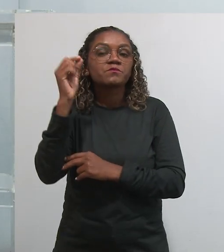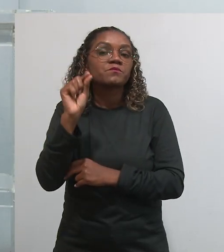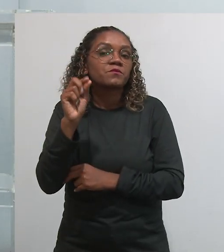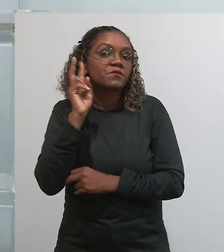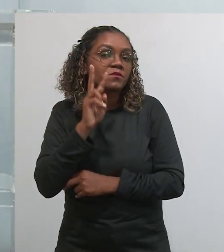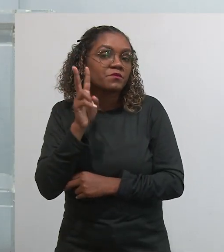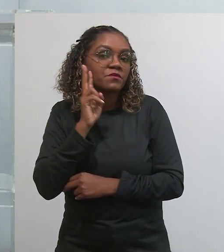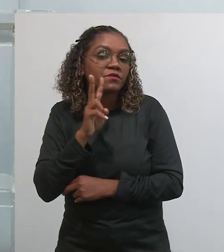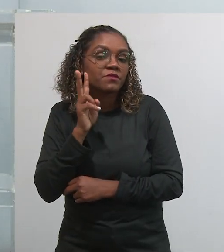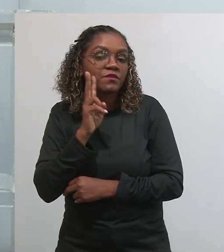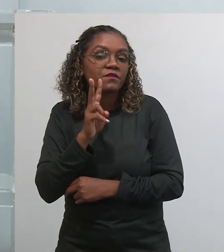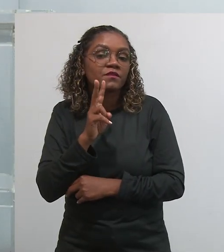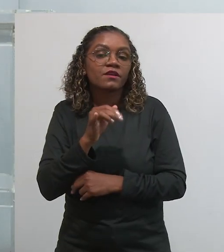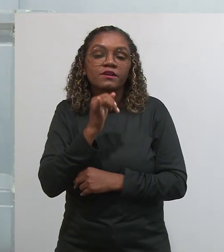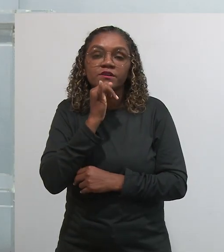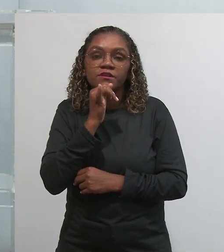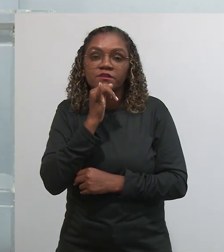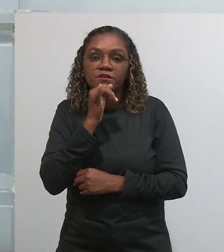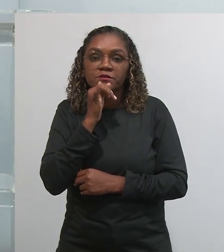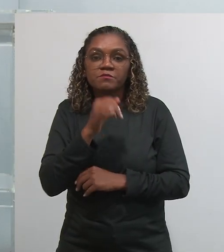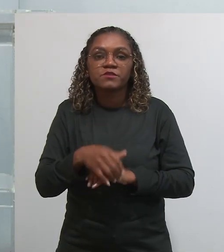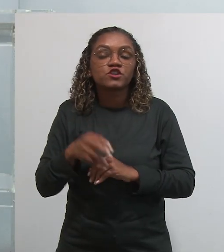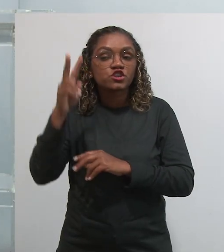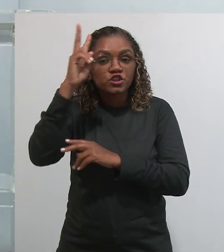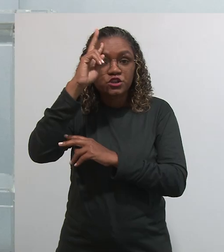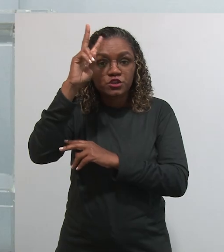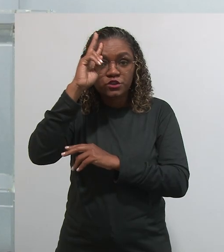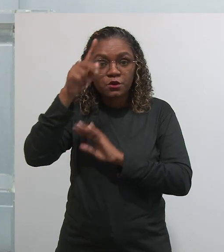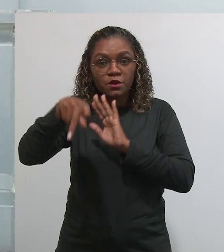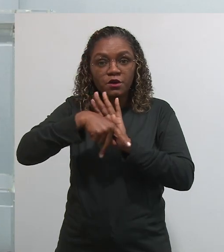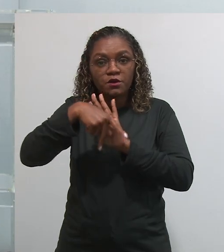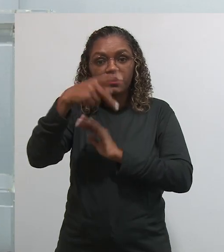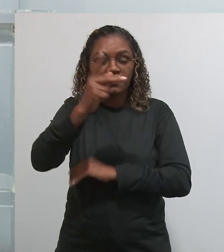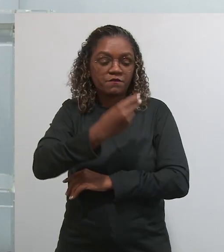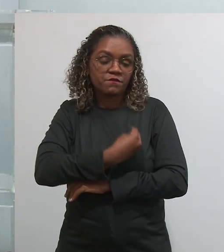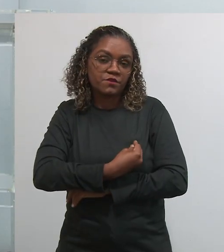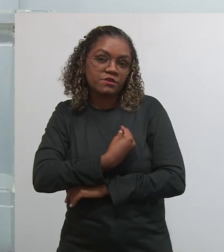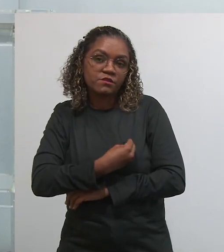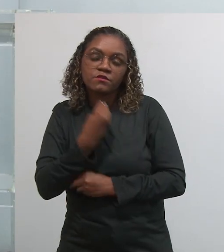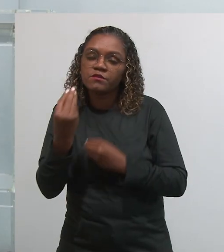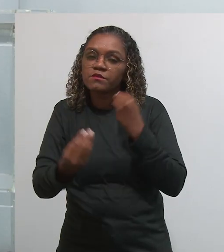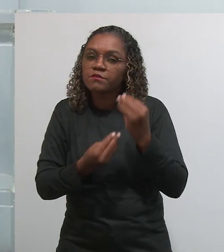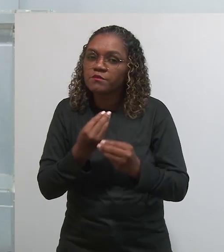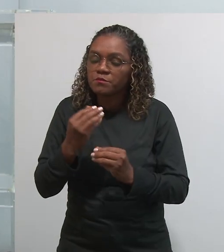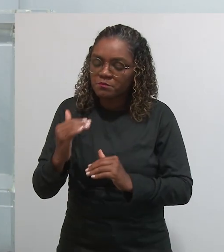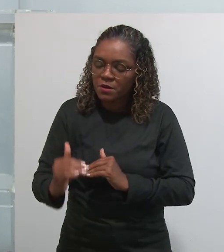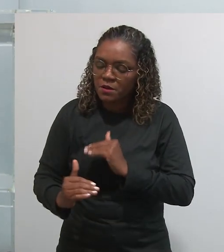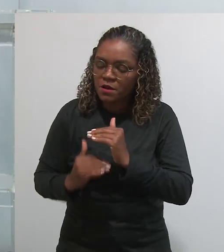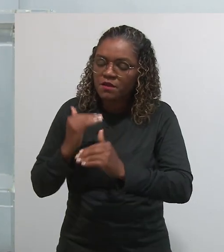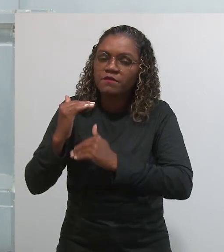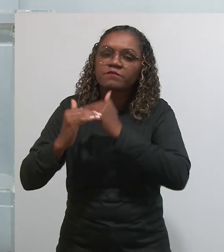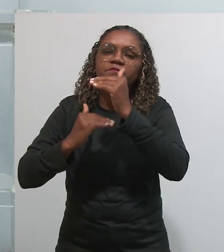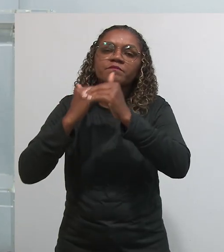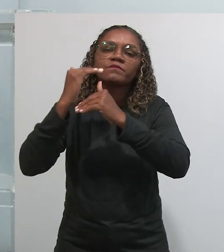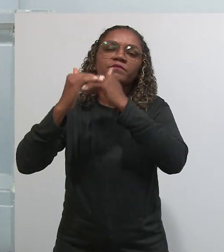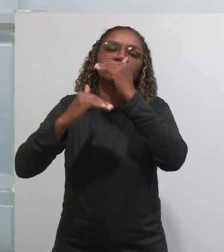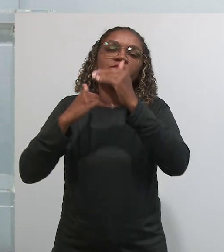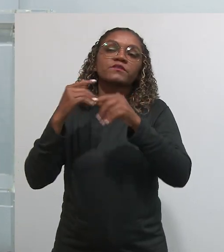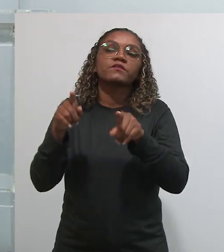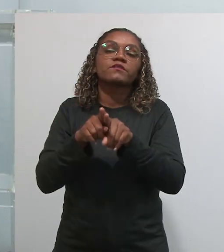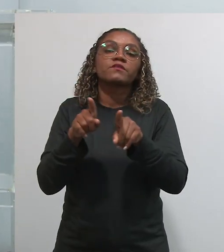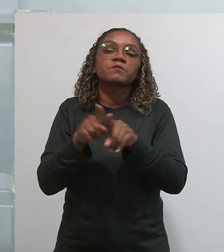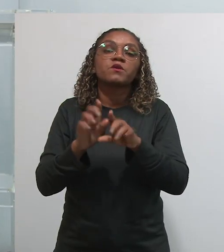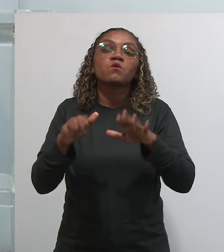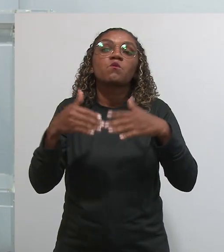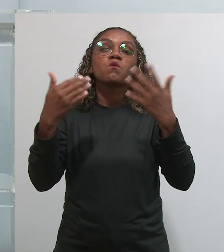também lembre quando você também tem história, né? A sua vida, como que ela é, como que ela se